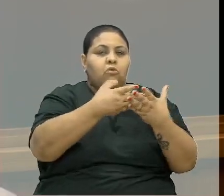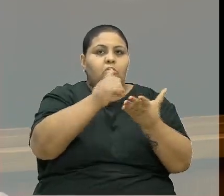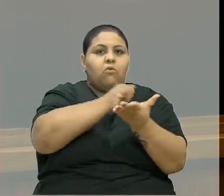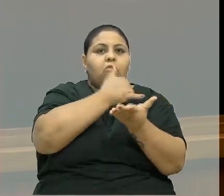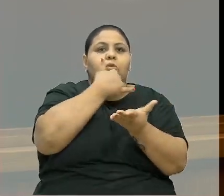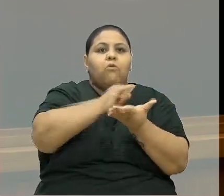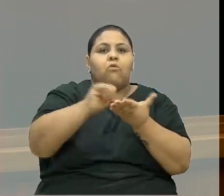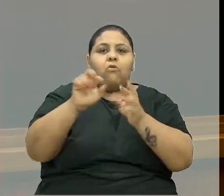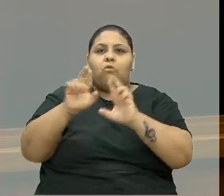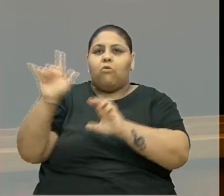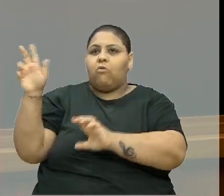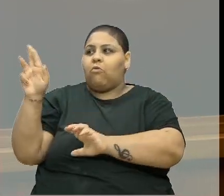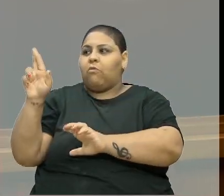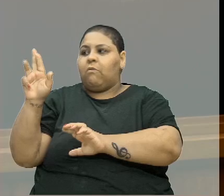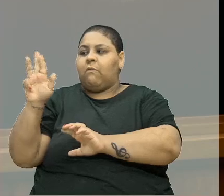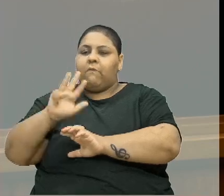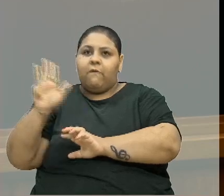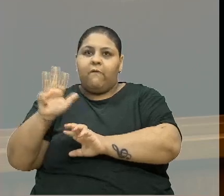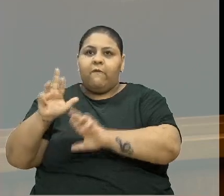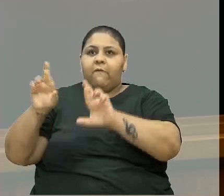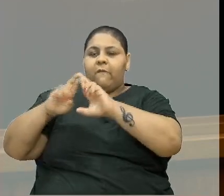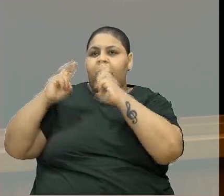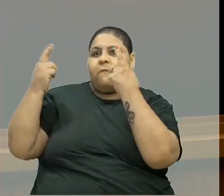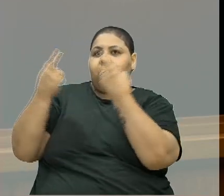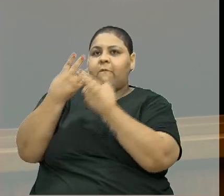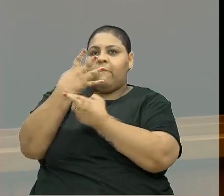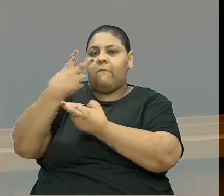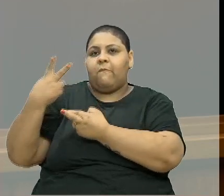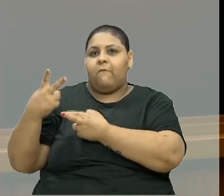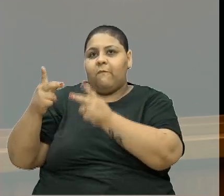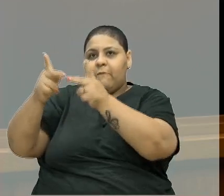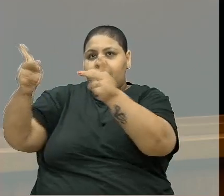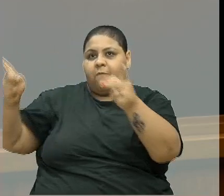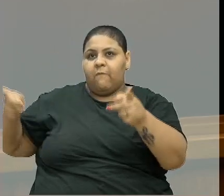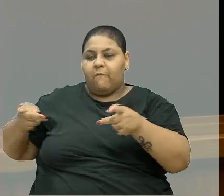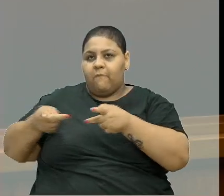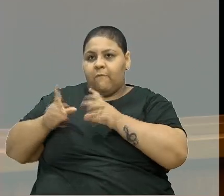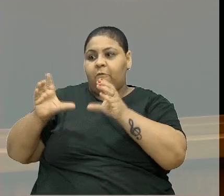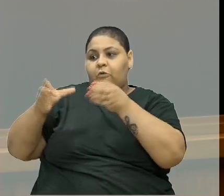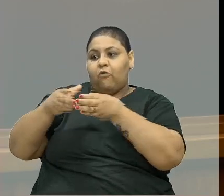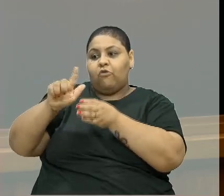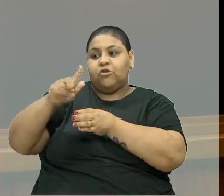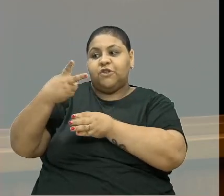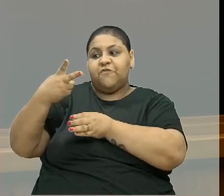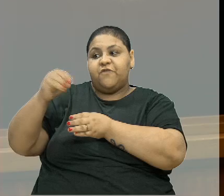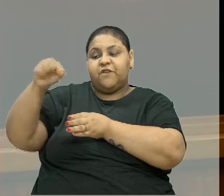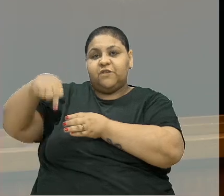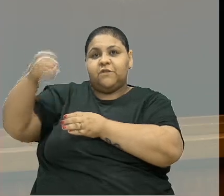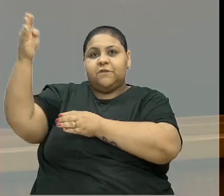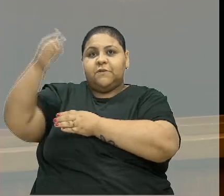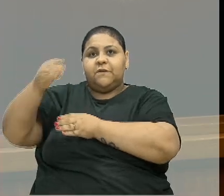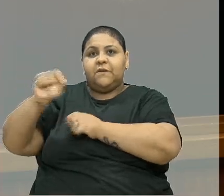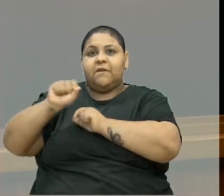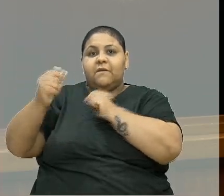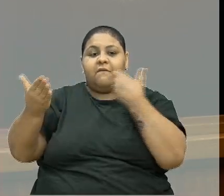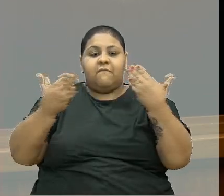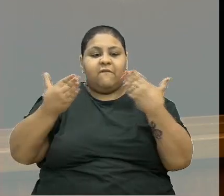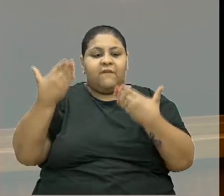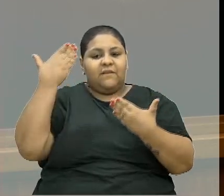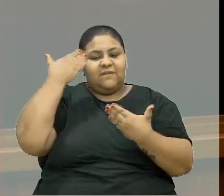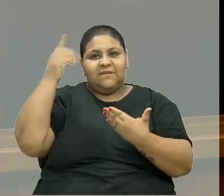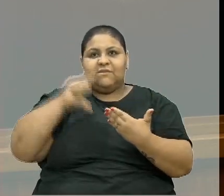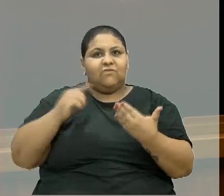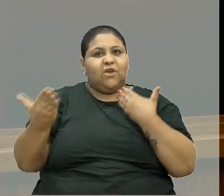Lula reúne 42 países para a cúpula do G20 no Brasil. Quem compara sabe que não